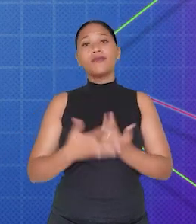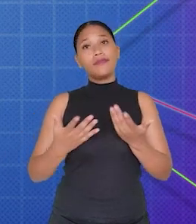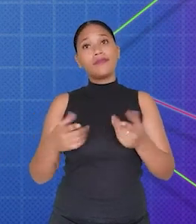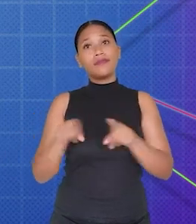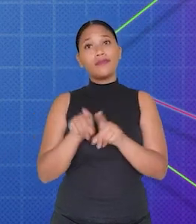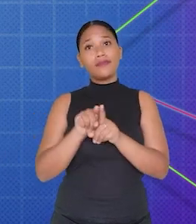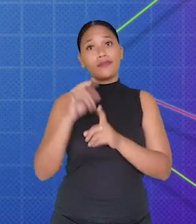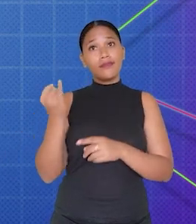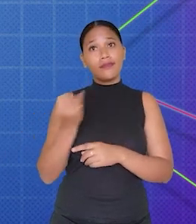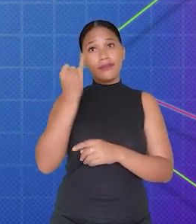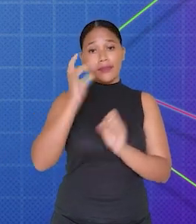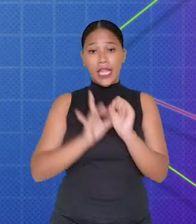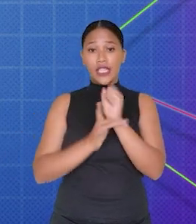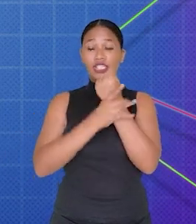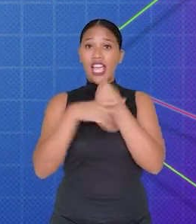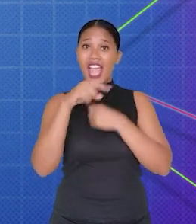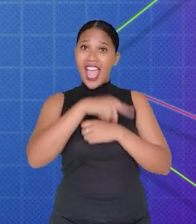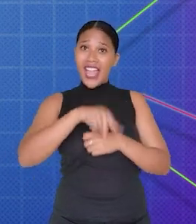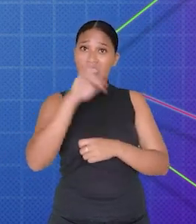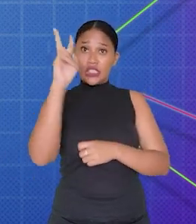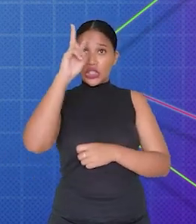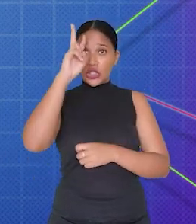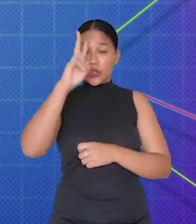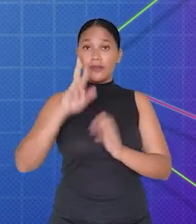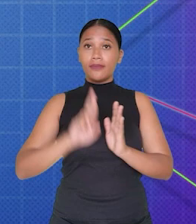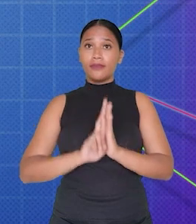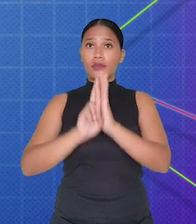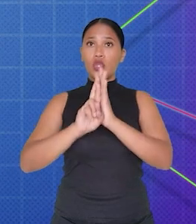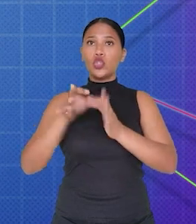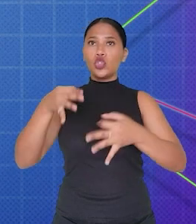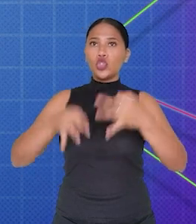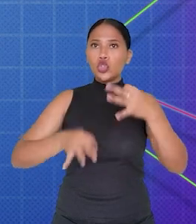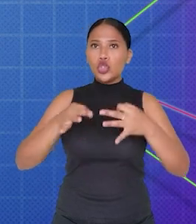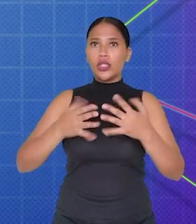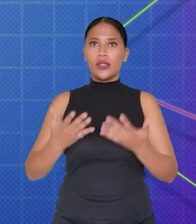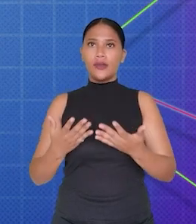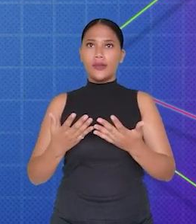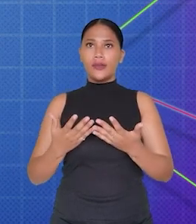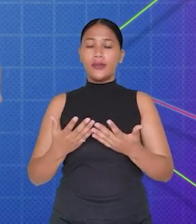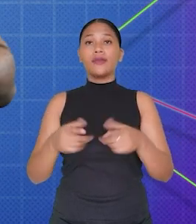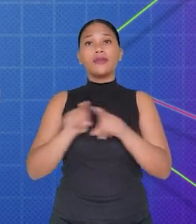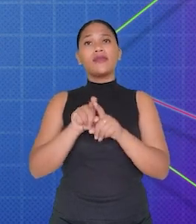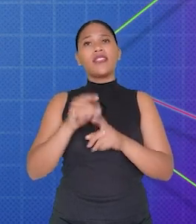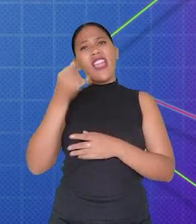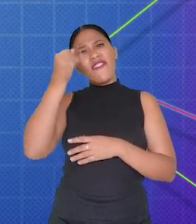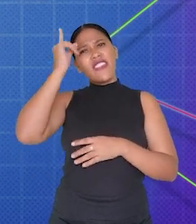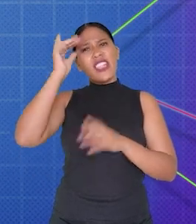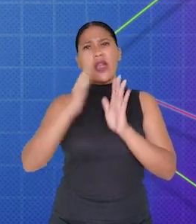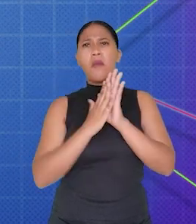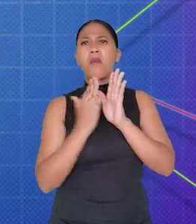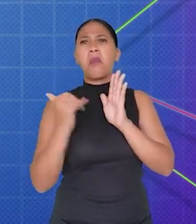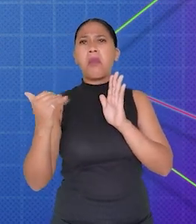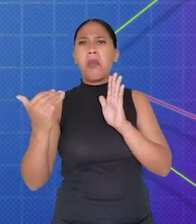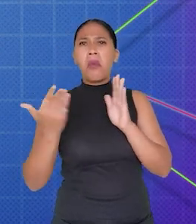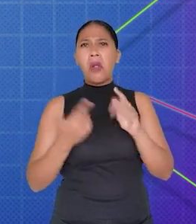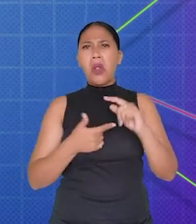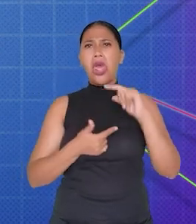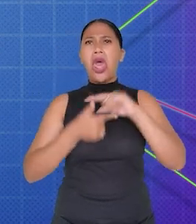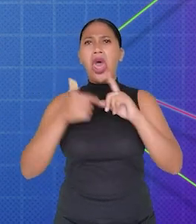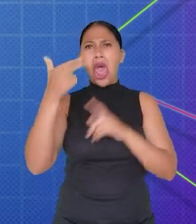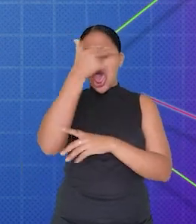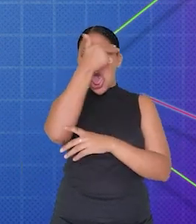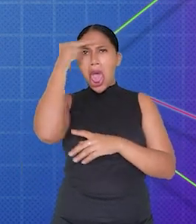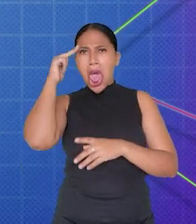é fundamental garantir que essas histórias sejam representadas de forma justa e precisa, evitando estereótipos e clichês.